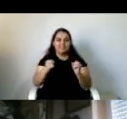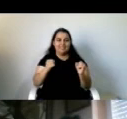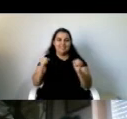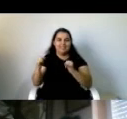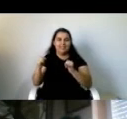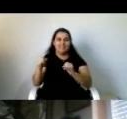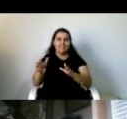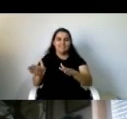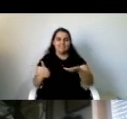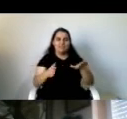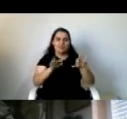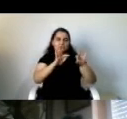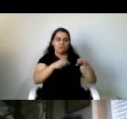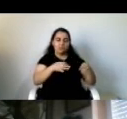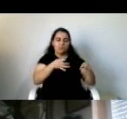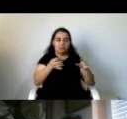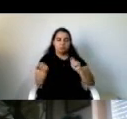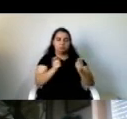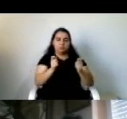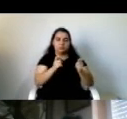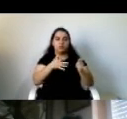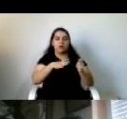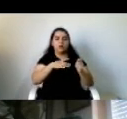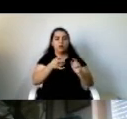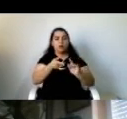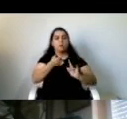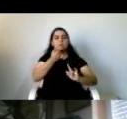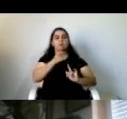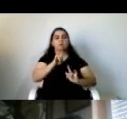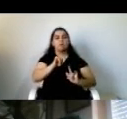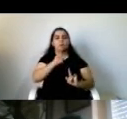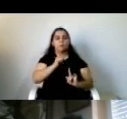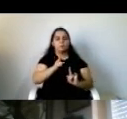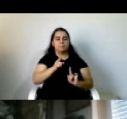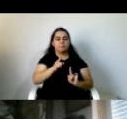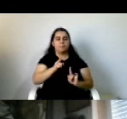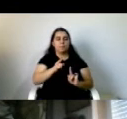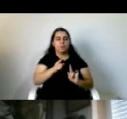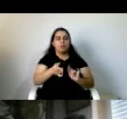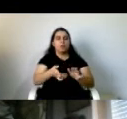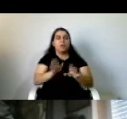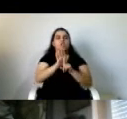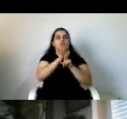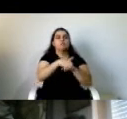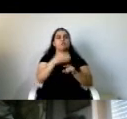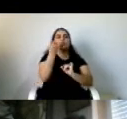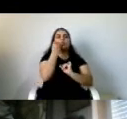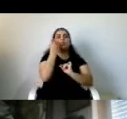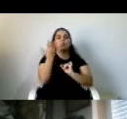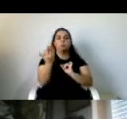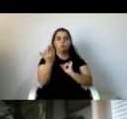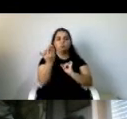na fase final da nossa discussão, quisemos também perceber como é que eram vistas as questões da